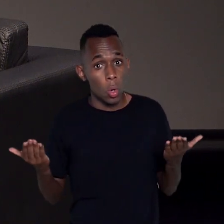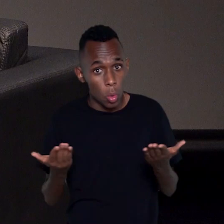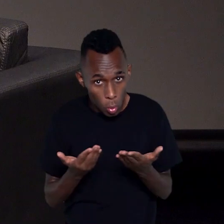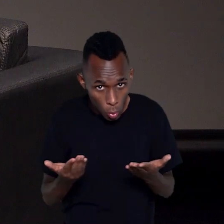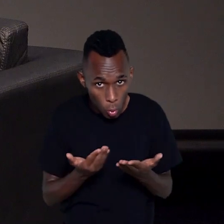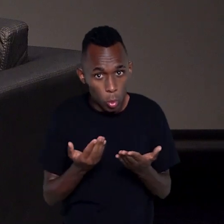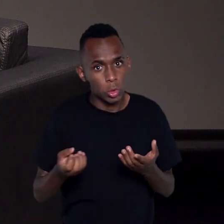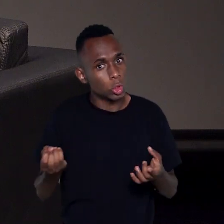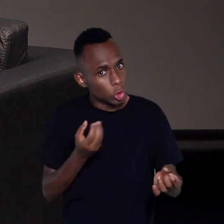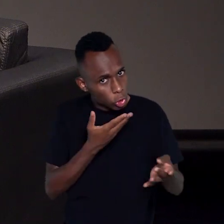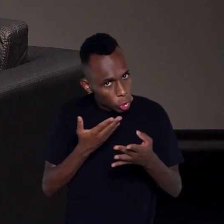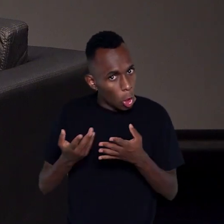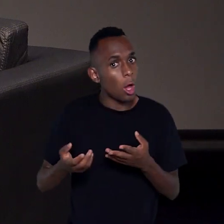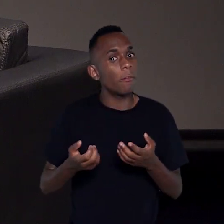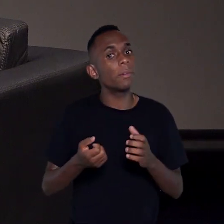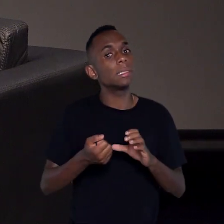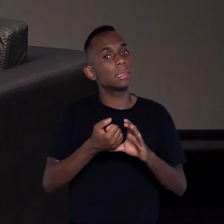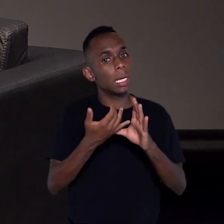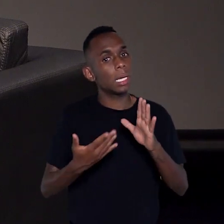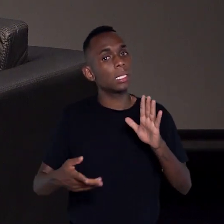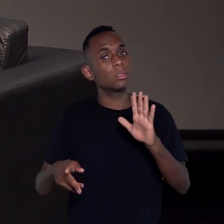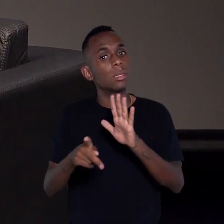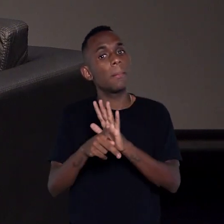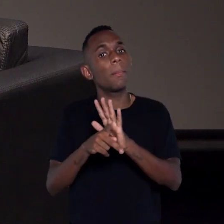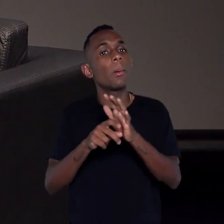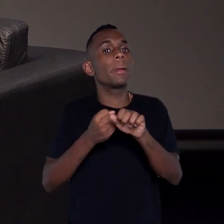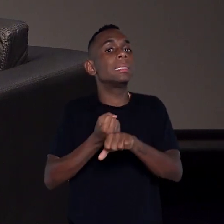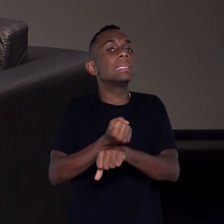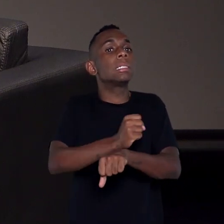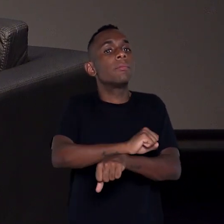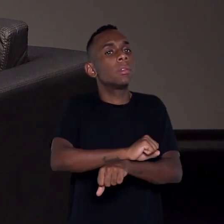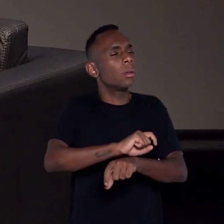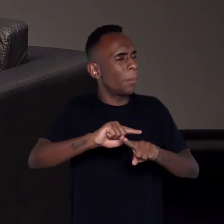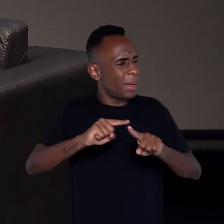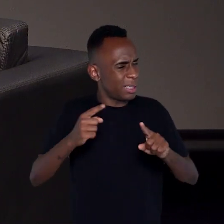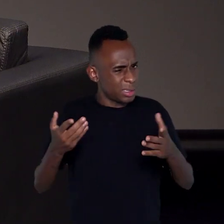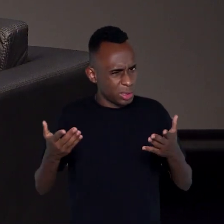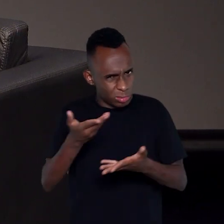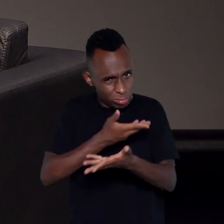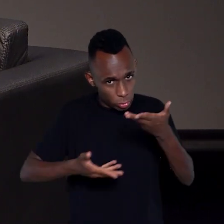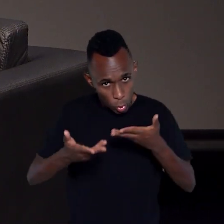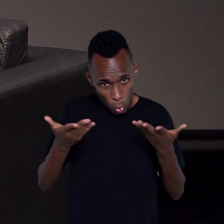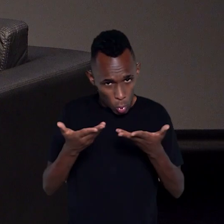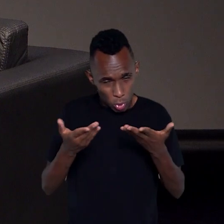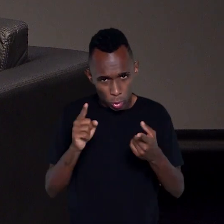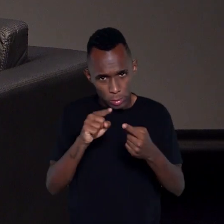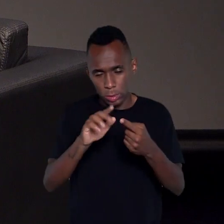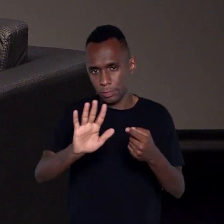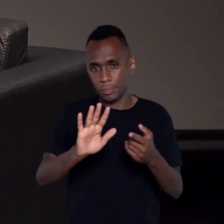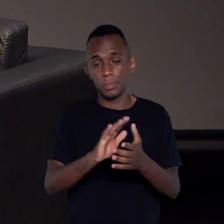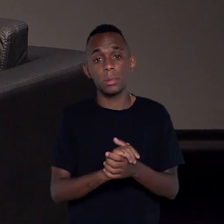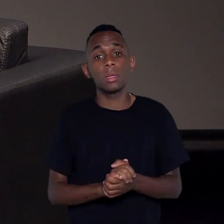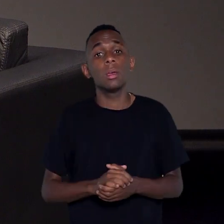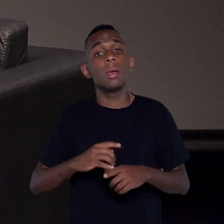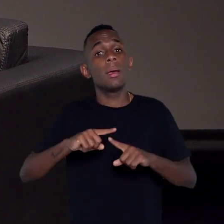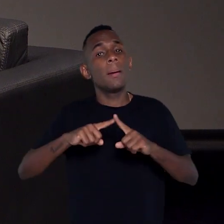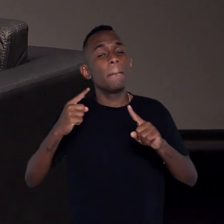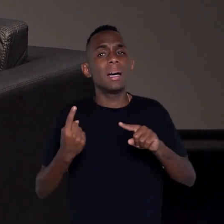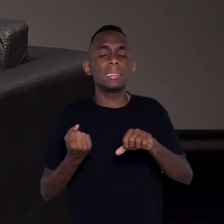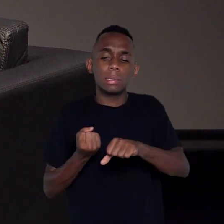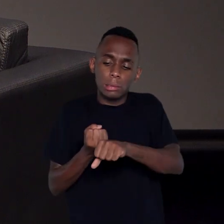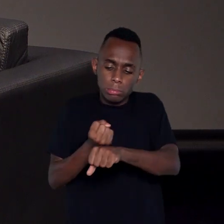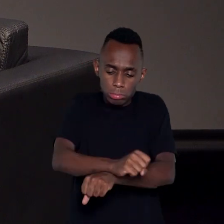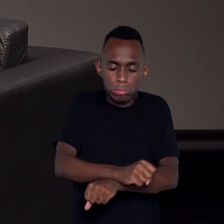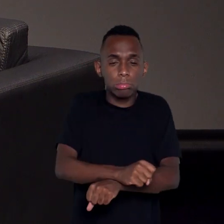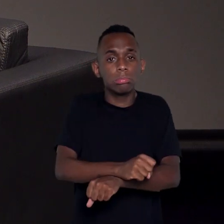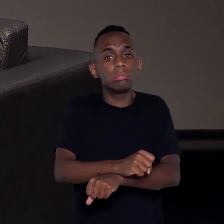Temos hoje novas formas de escravidão que a gente poderia debater aqui, mas essa não é a ideia. Mas aquela forma de escravidão muito